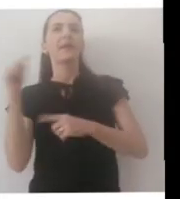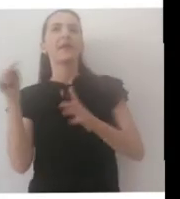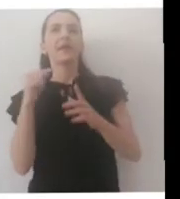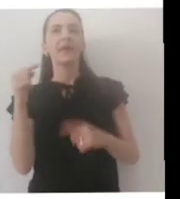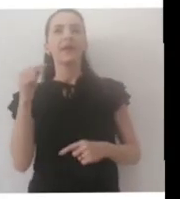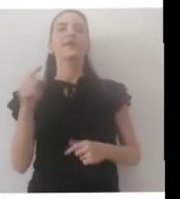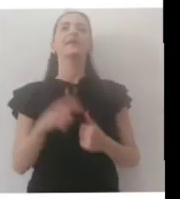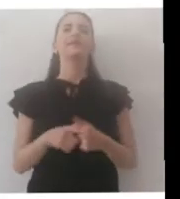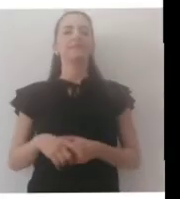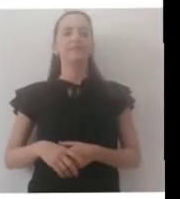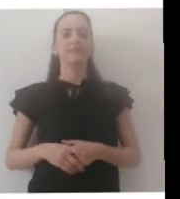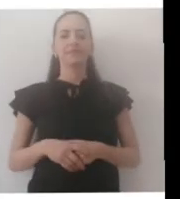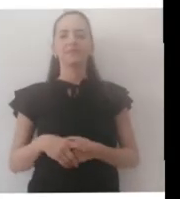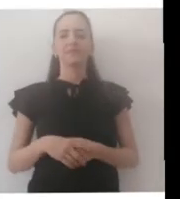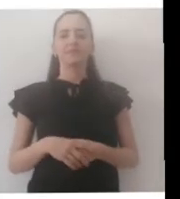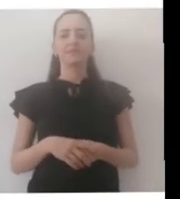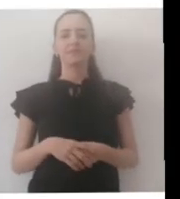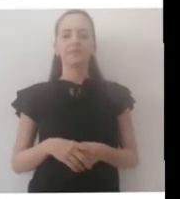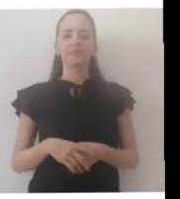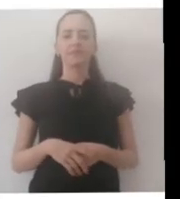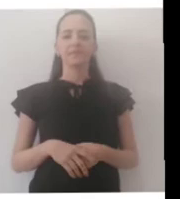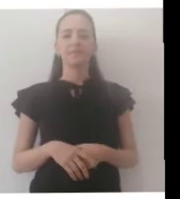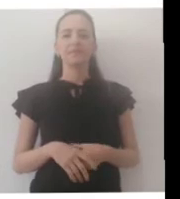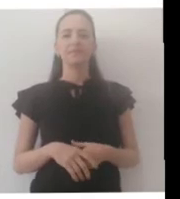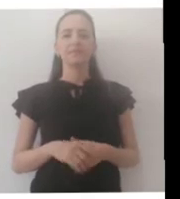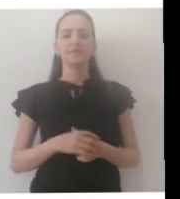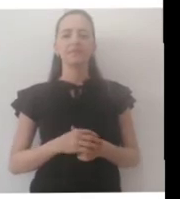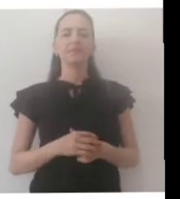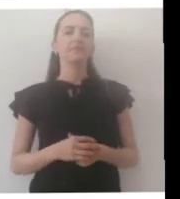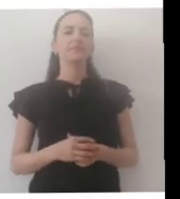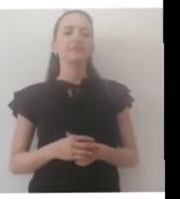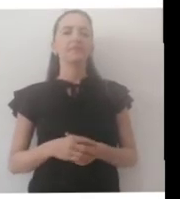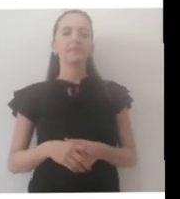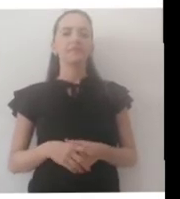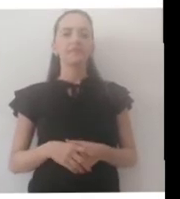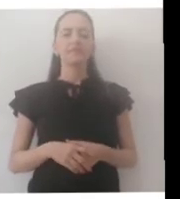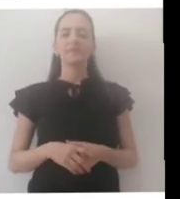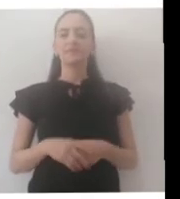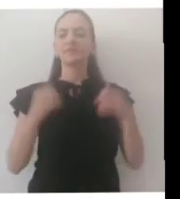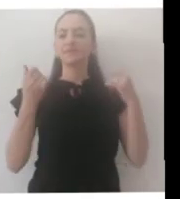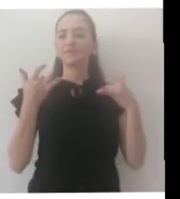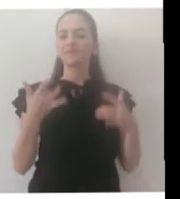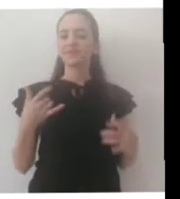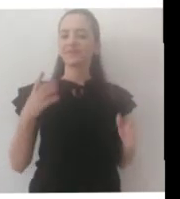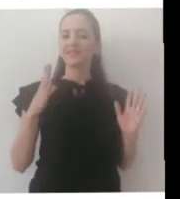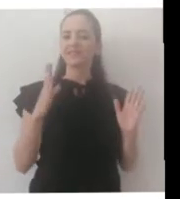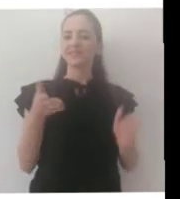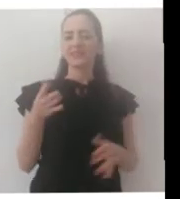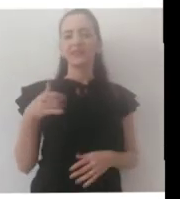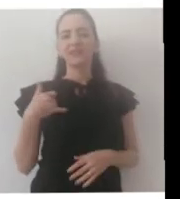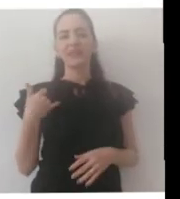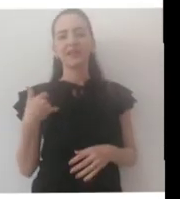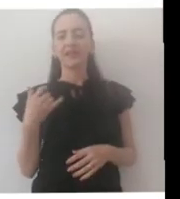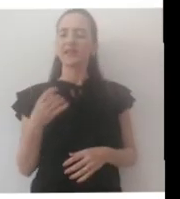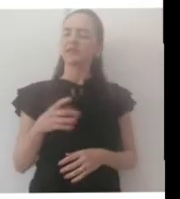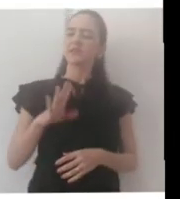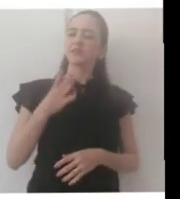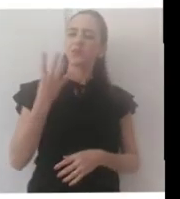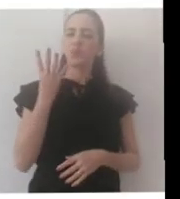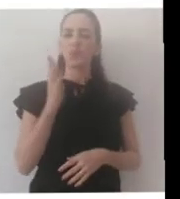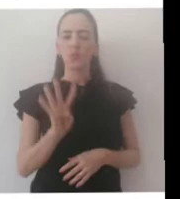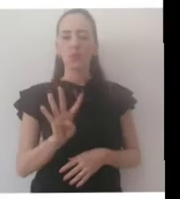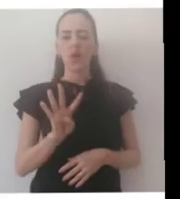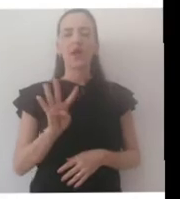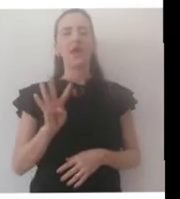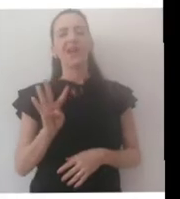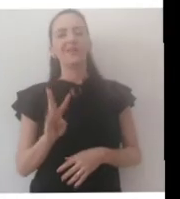já começa a perceber um pouco mais isso, mas até 4 anos tem dificuldade de perceber que 2 copos de dimensões diferentes com a mesma quantidade, ela